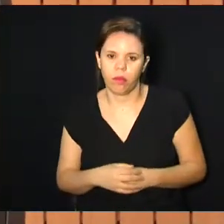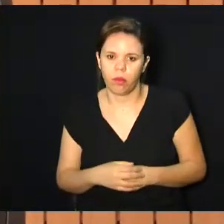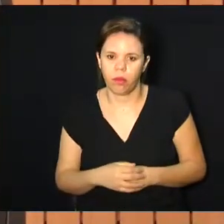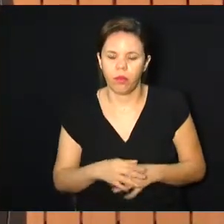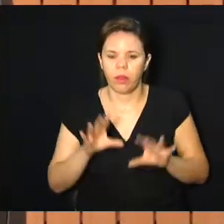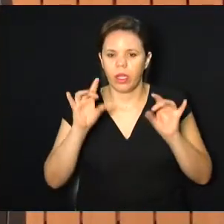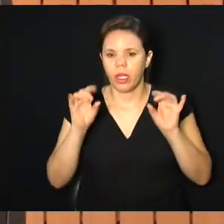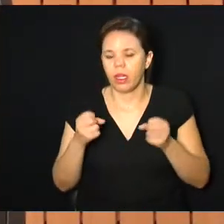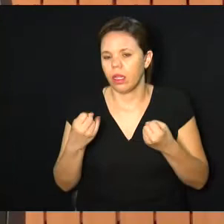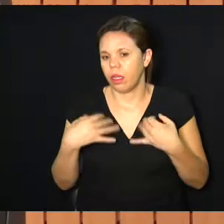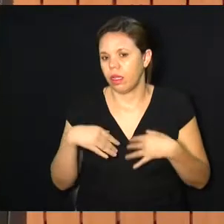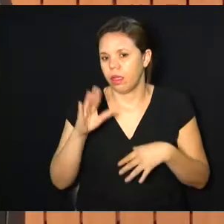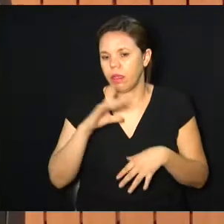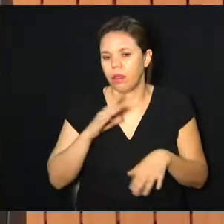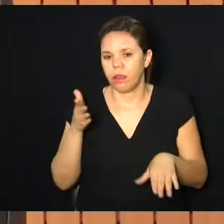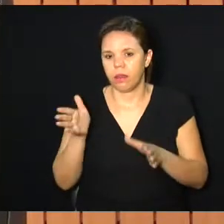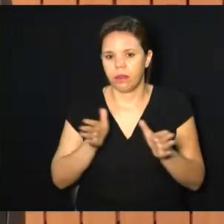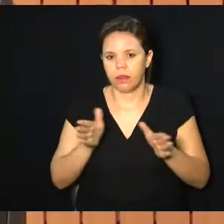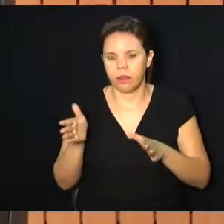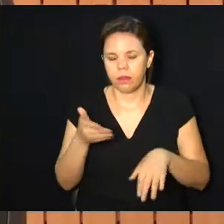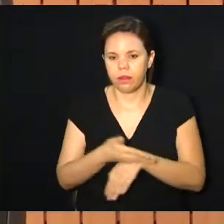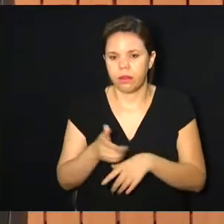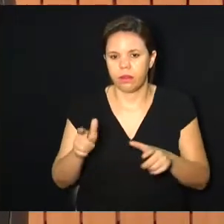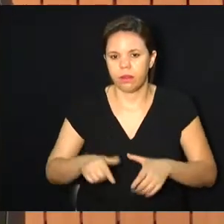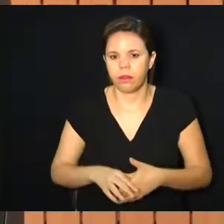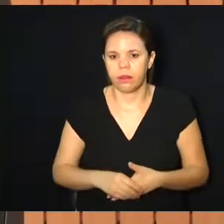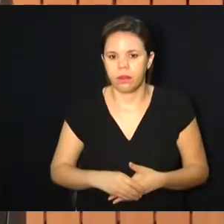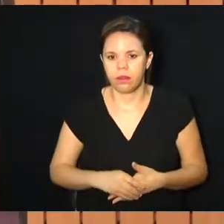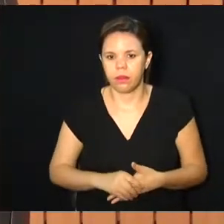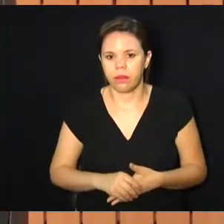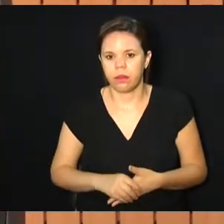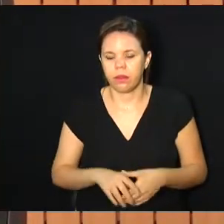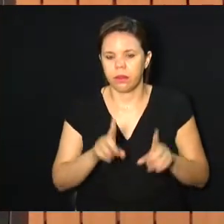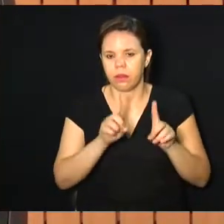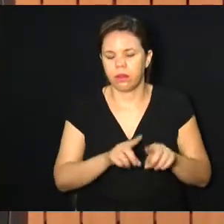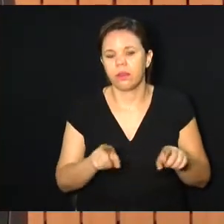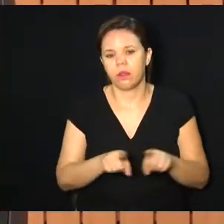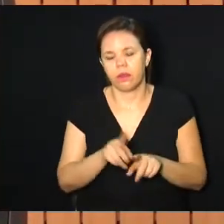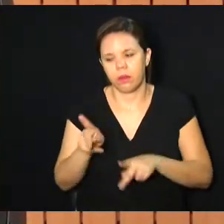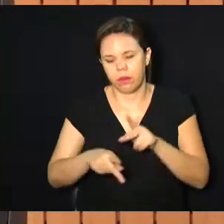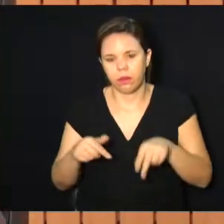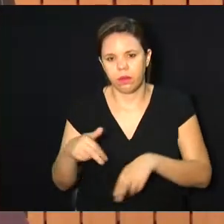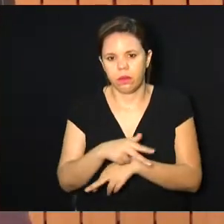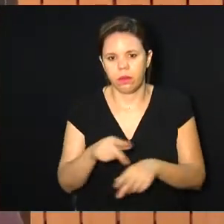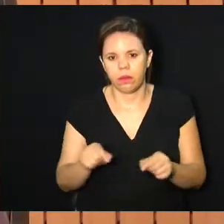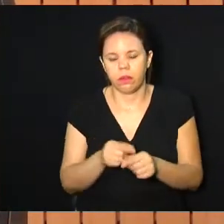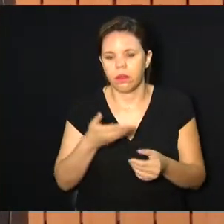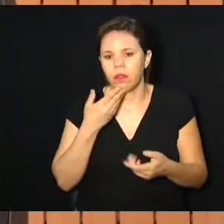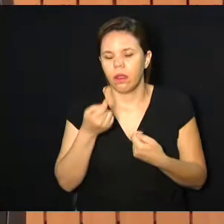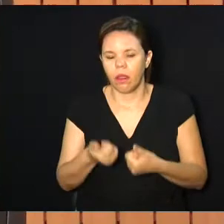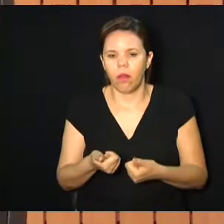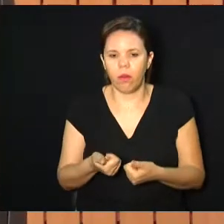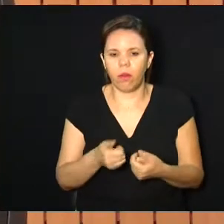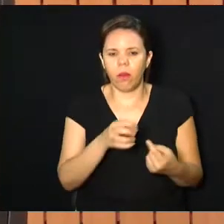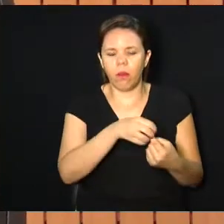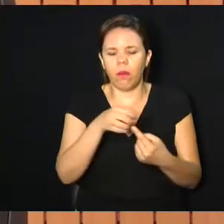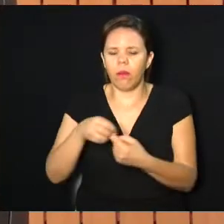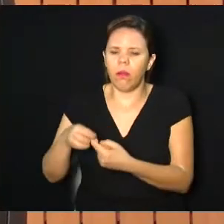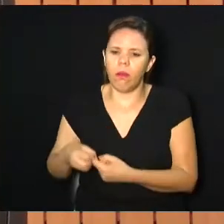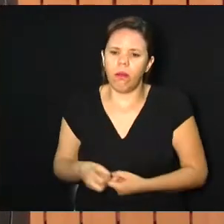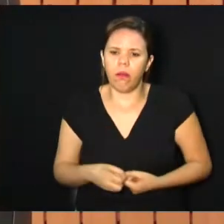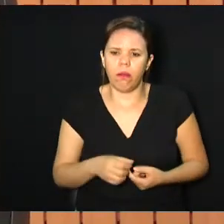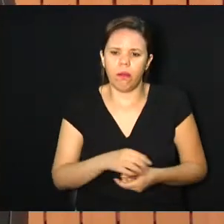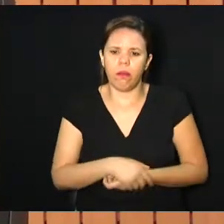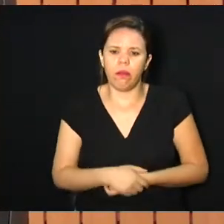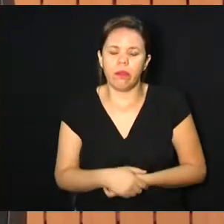detalhar mais um pouco a acessibilidade, né, não só para a pessoa com deficiência, mas para o pedestre, né, facilitar os pontos, enfim, que envolve